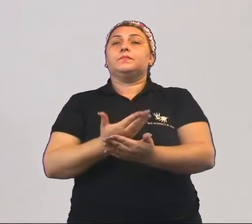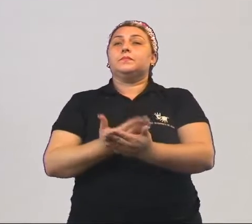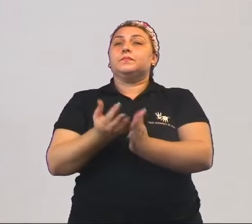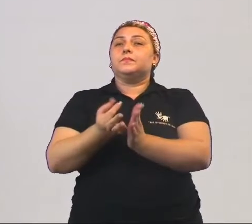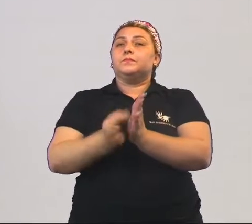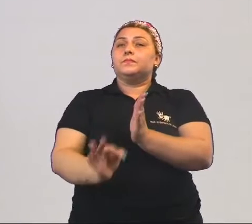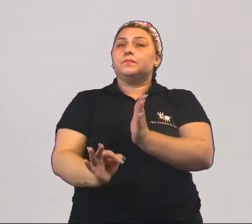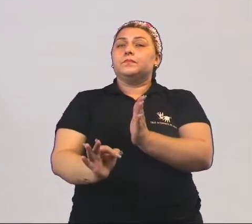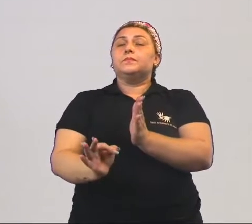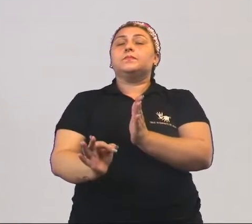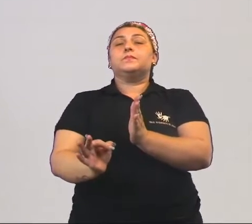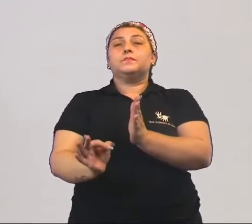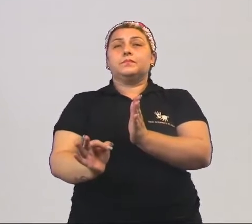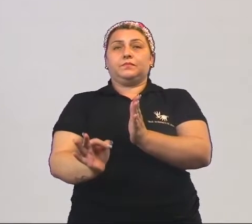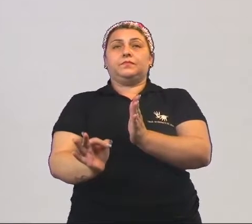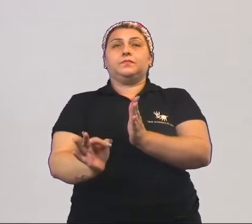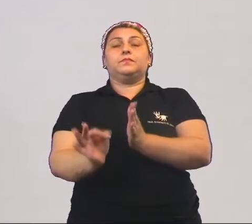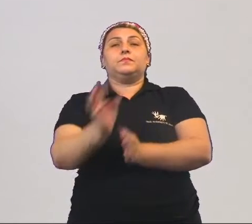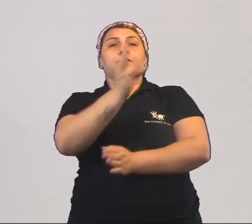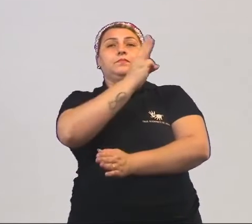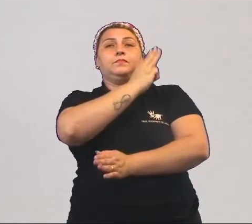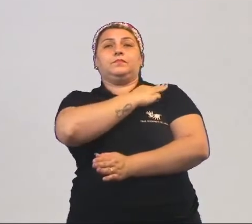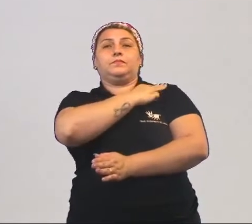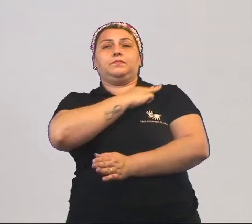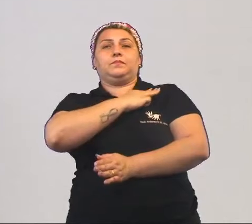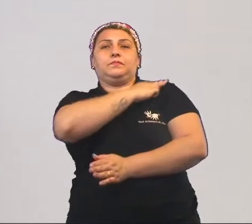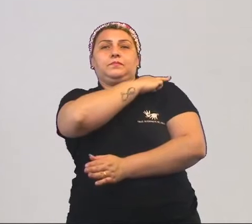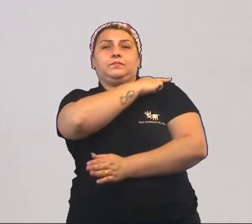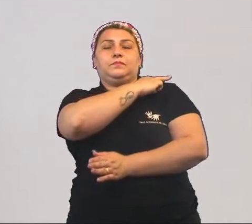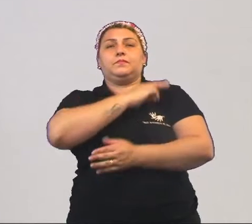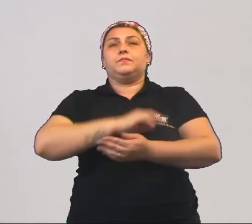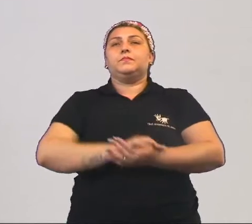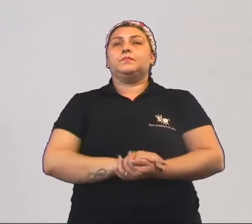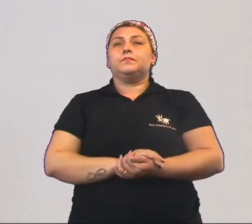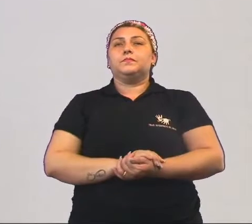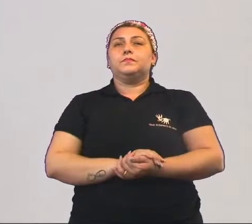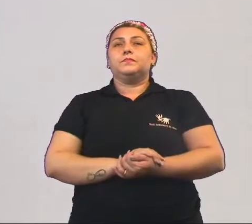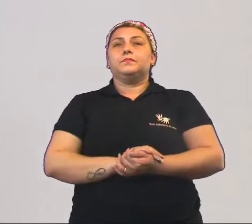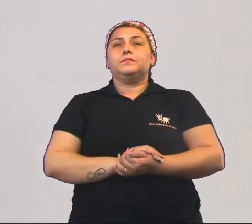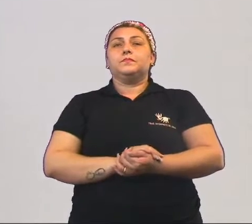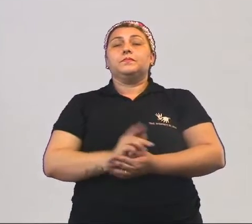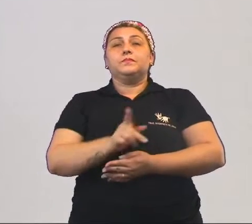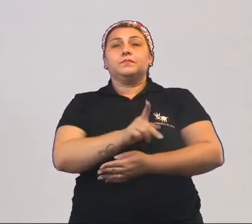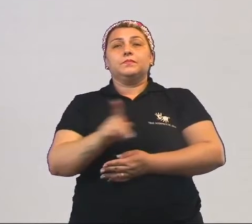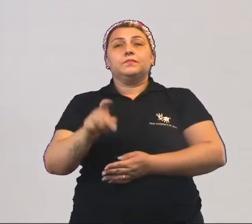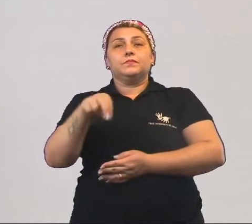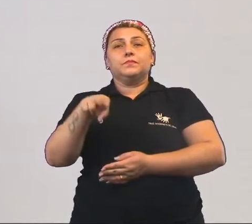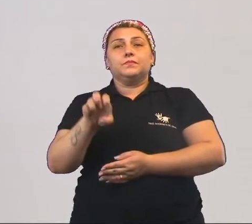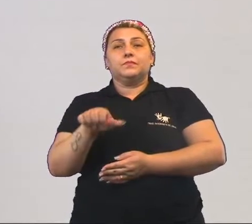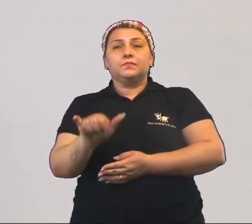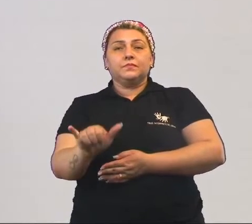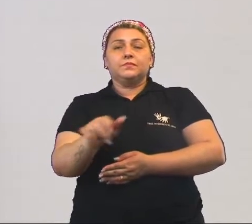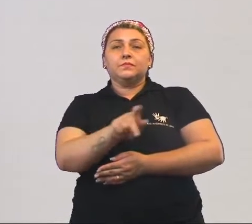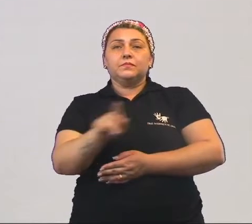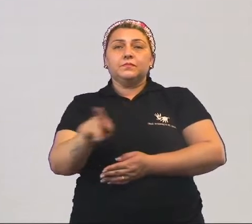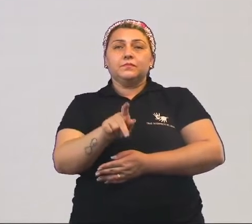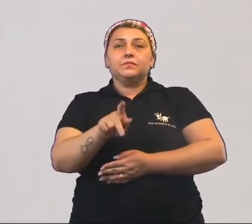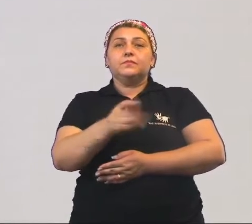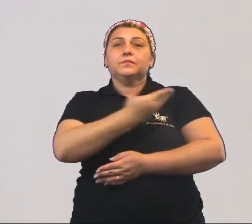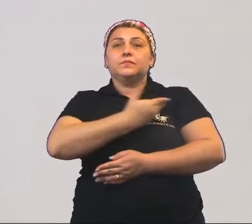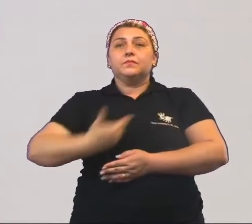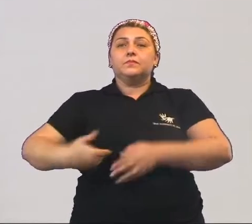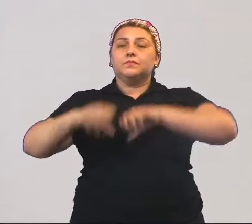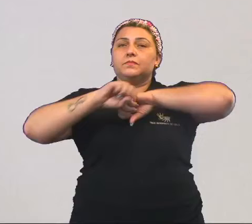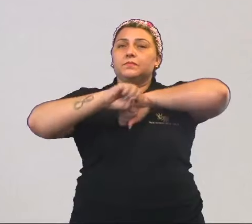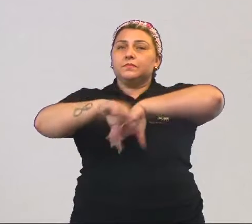estão devidamente matriculados na terceira série do ensino médio. Eu sou o professor Ney Araújo, professor da Rede Pública